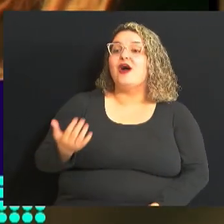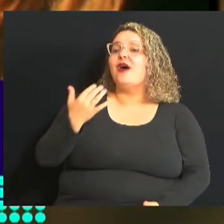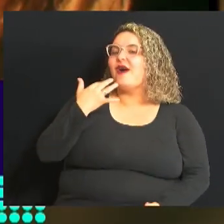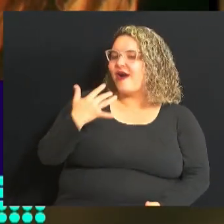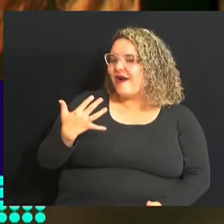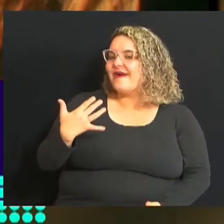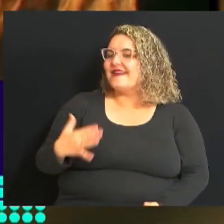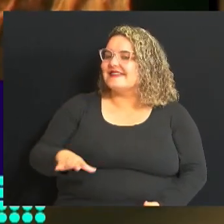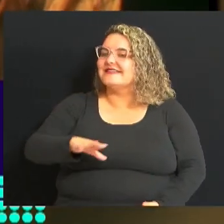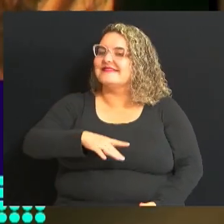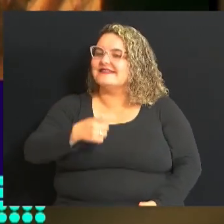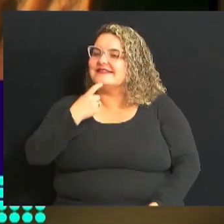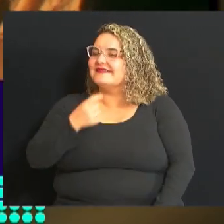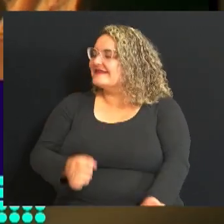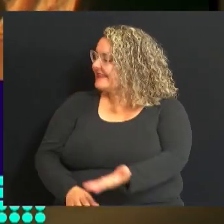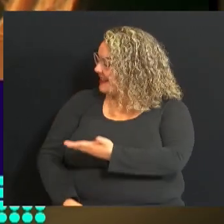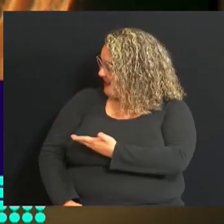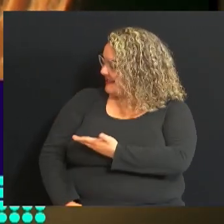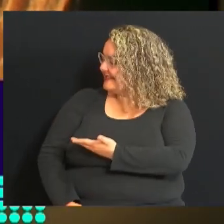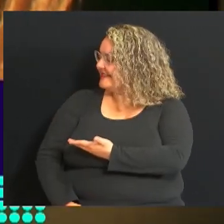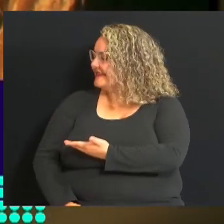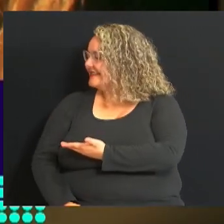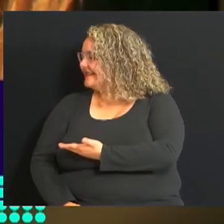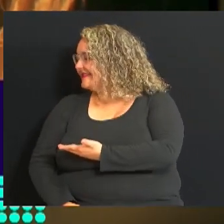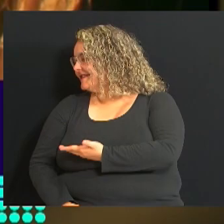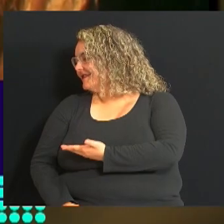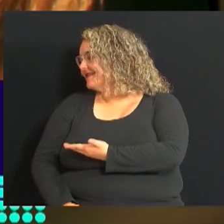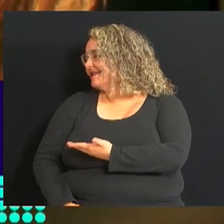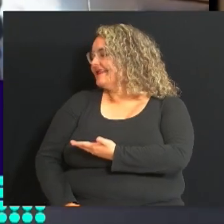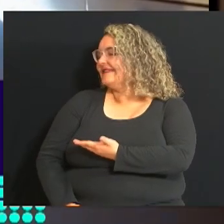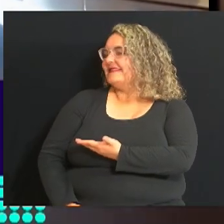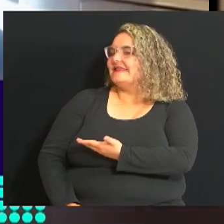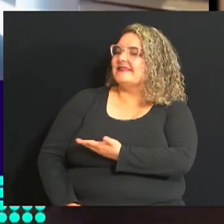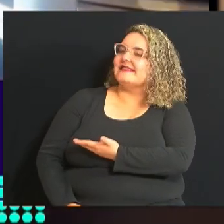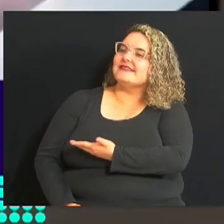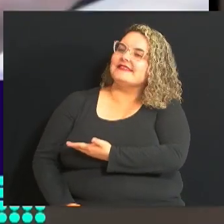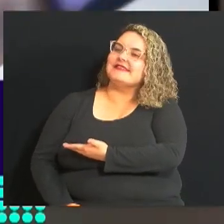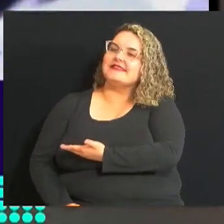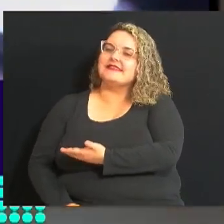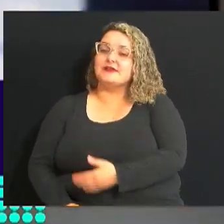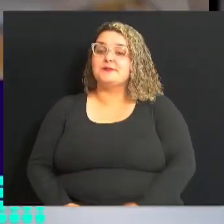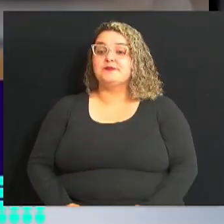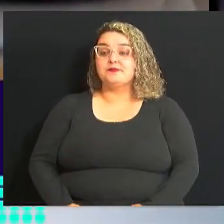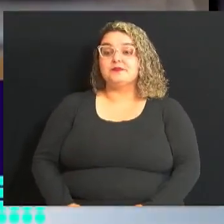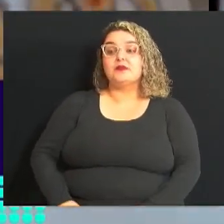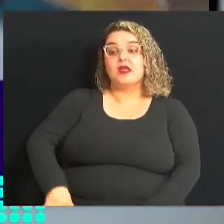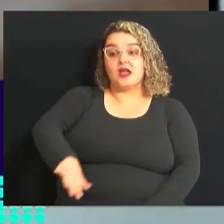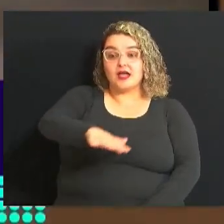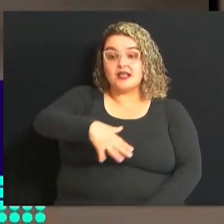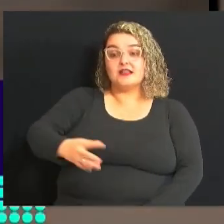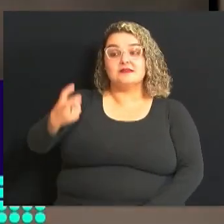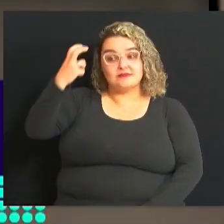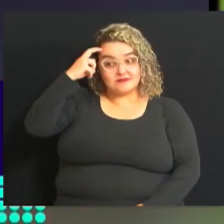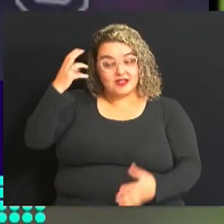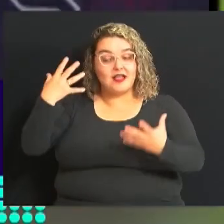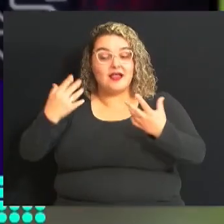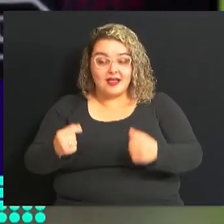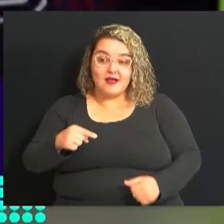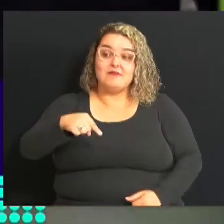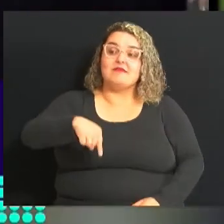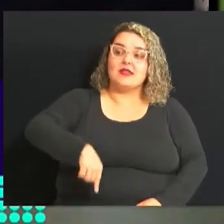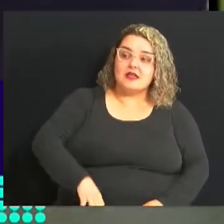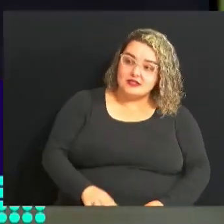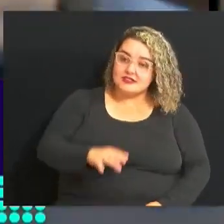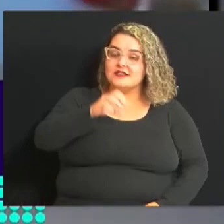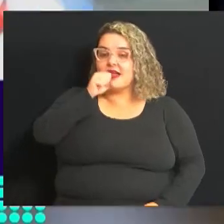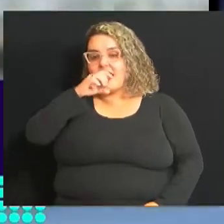Vai ser no Expo Dom Pedro, a partir das 8 da noite. A Estação Cultura recebe neste sábado e domingo